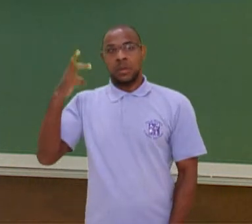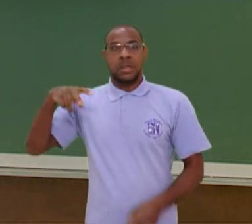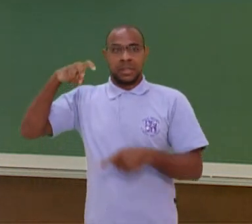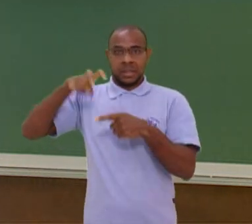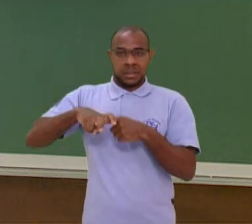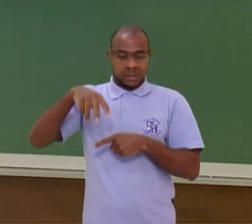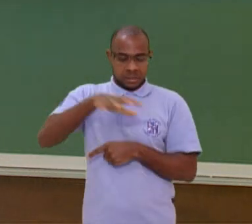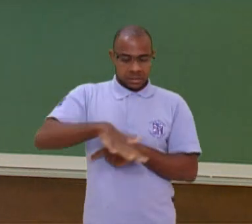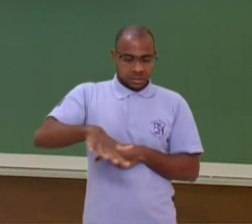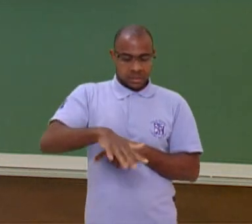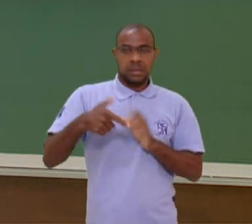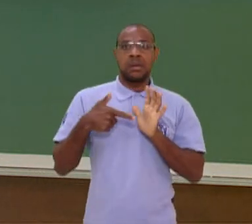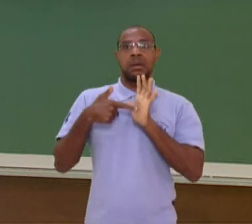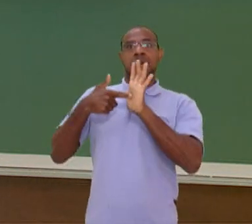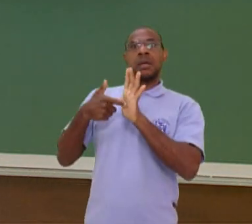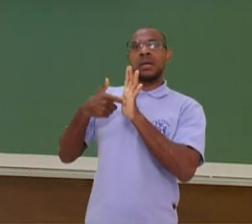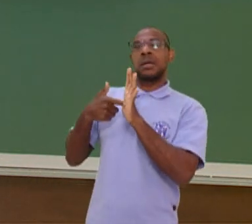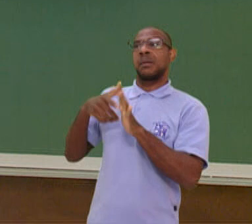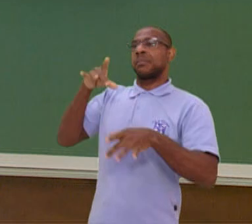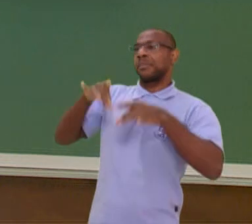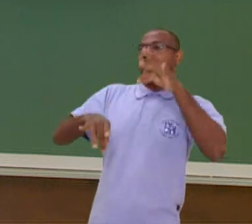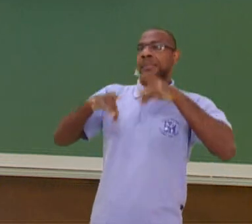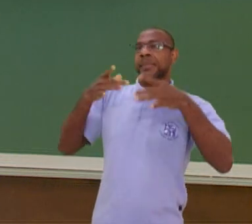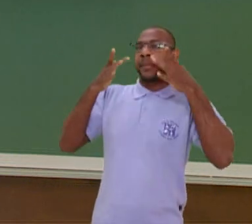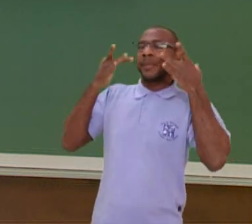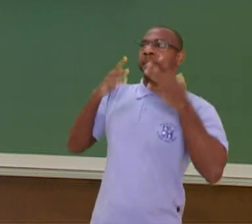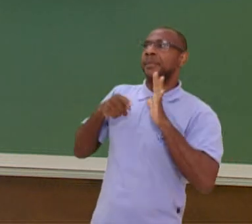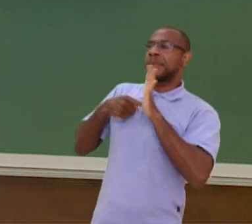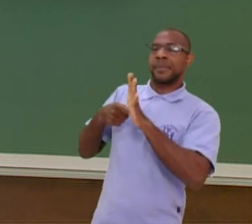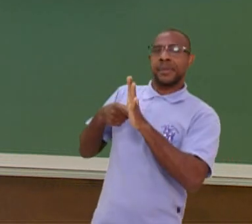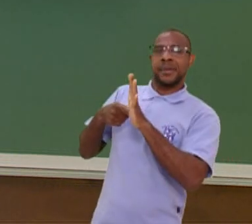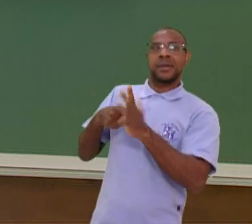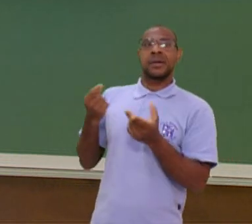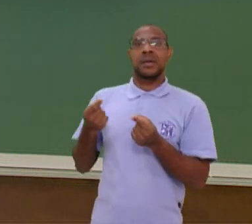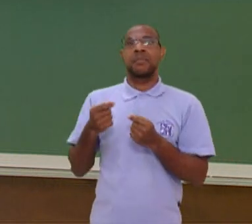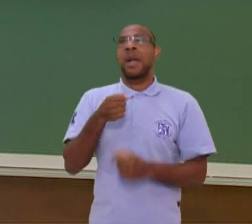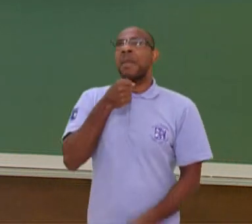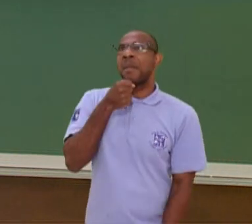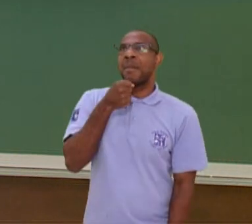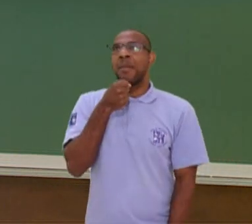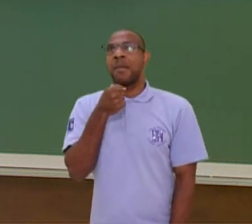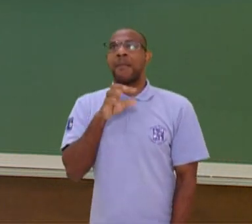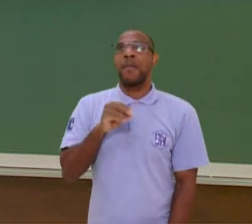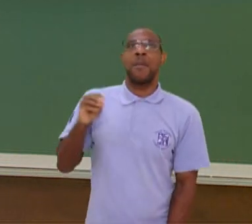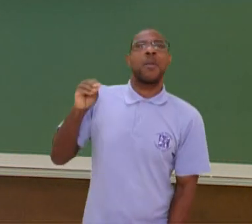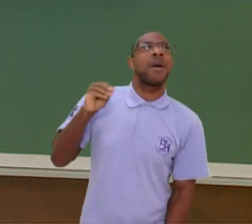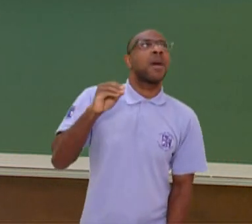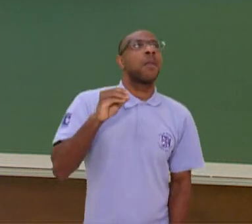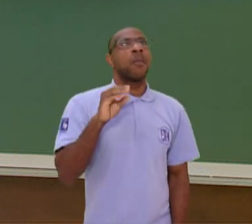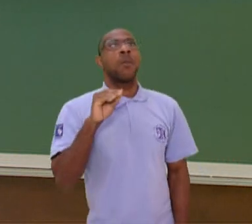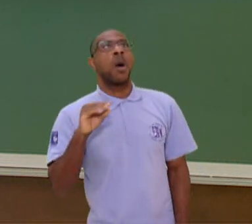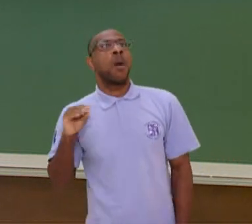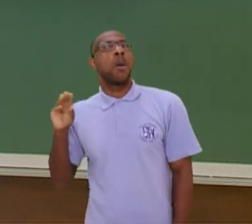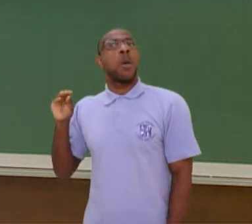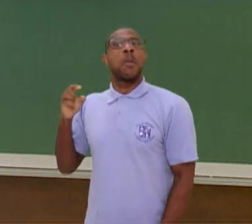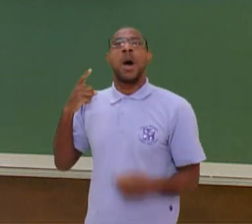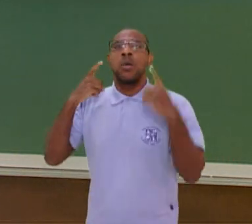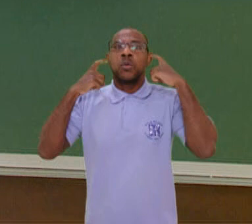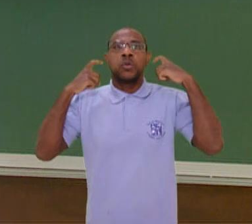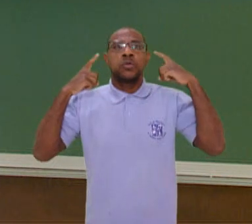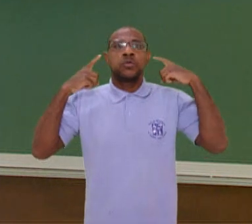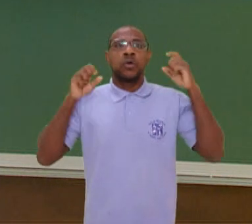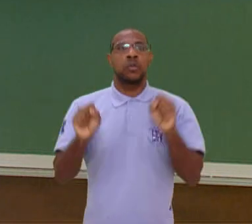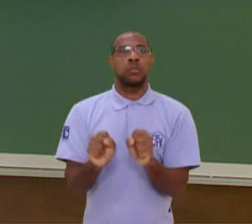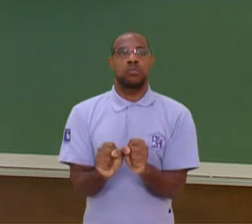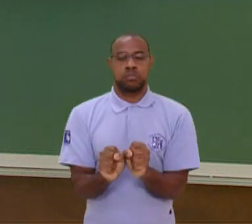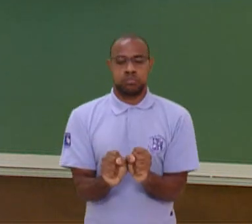no centro, apresentando a sua peça teatral, conforme ela ia falando, por exemplo, a estrutura do som dela ia